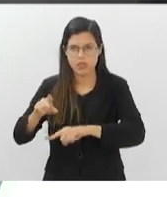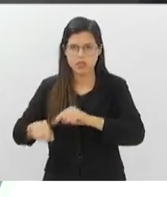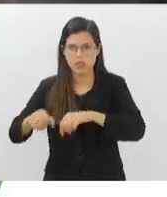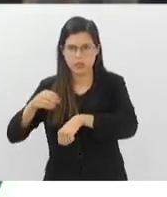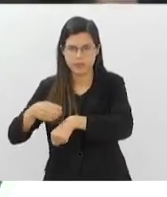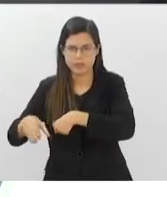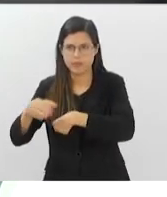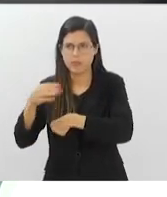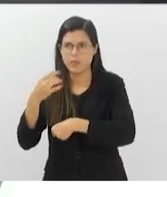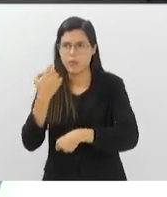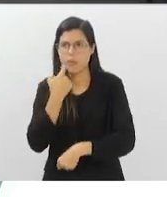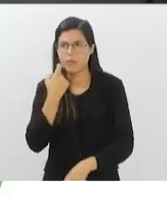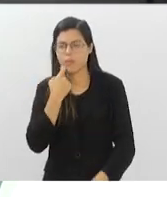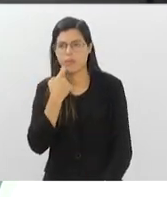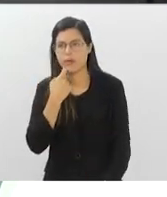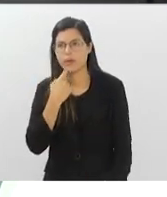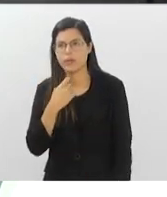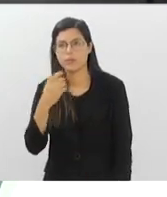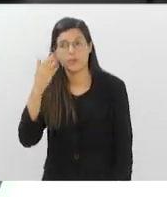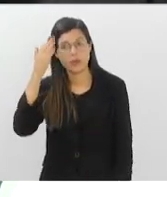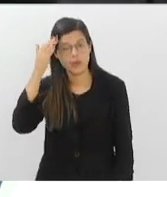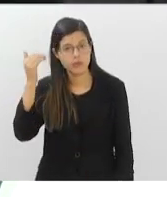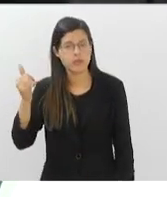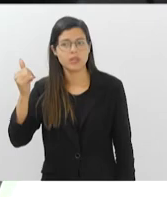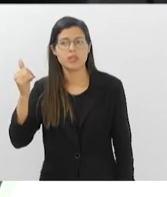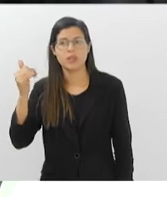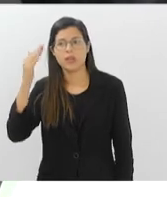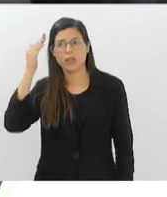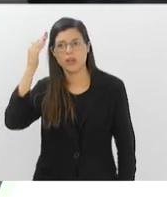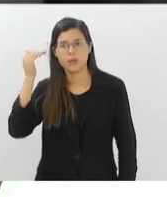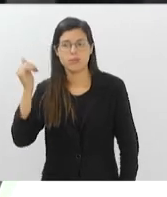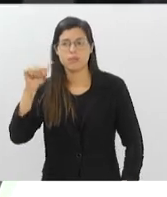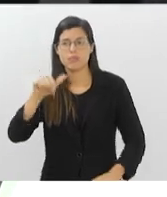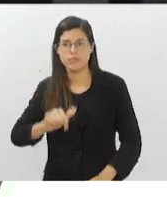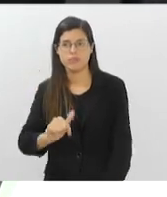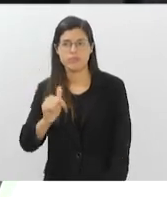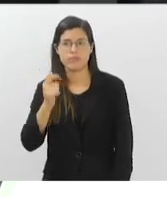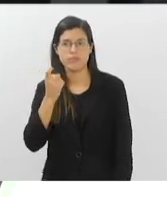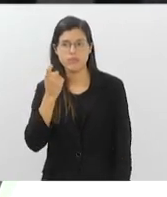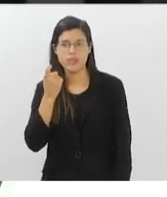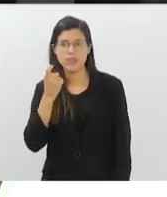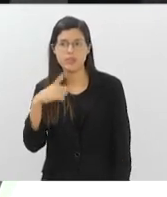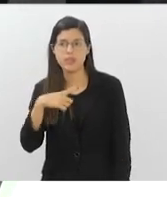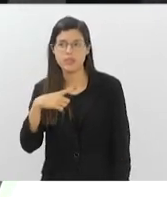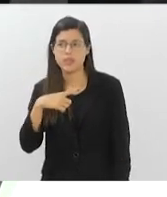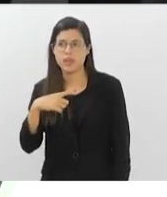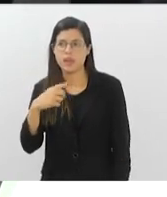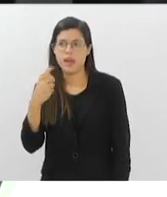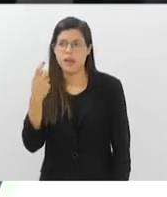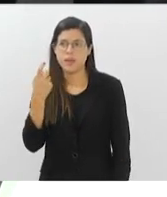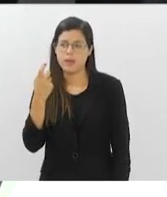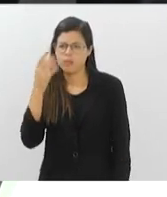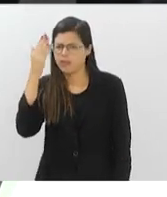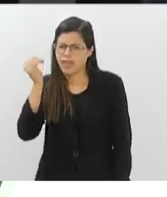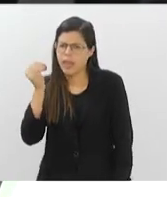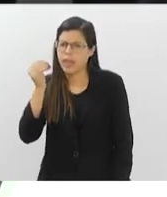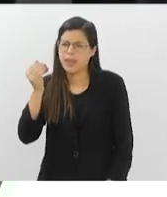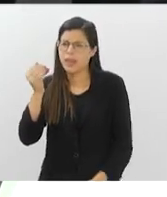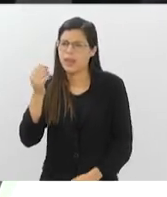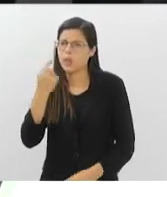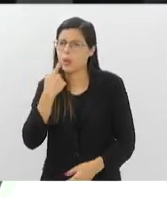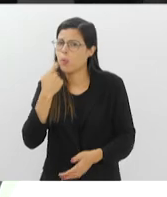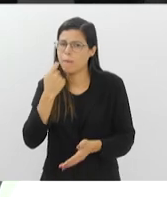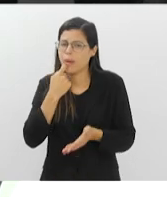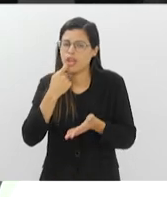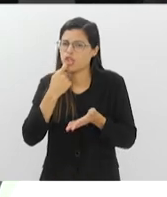vão acumulando eu muito sei, mais querido, de eu todos sei que... os outros peixes que cheiraram cocaína ao longo da sua olha vida.